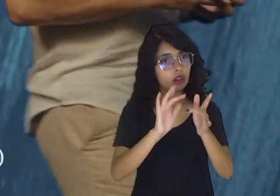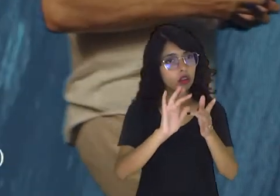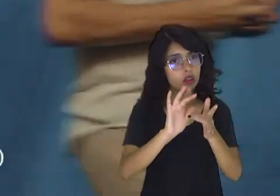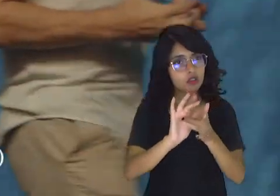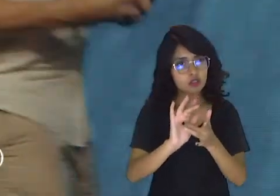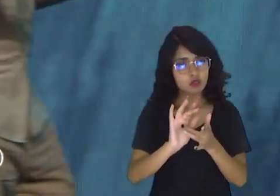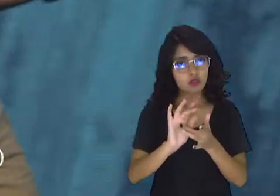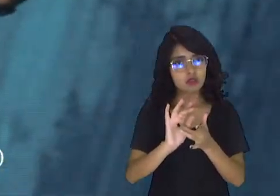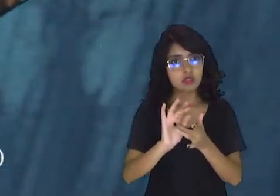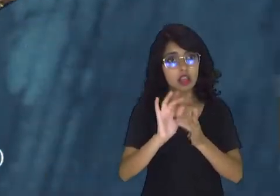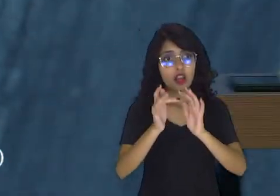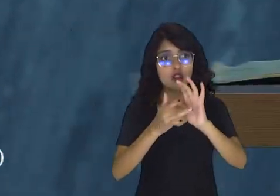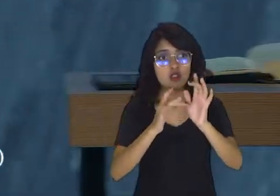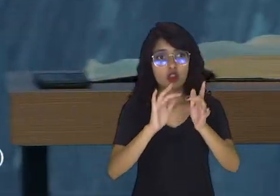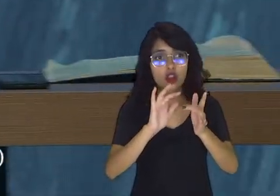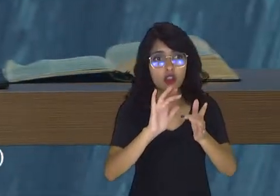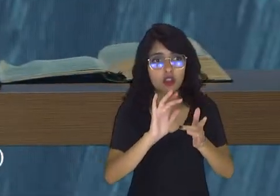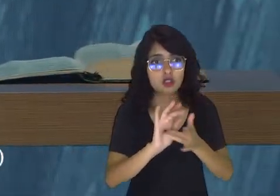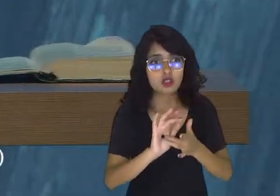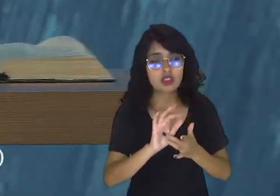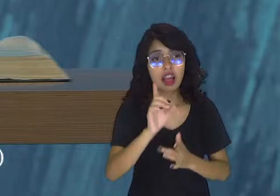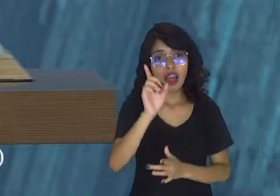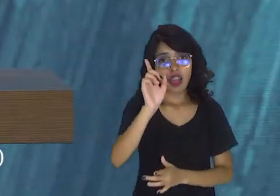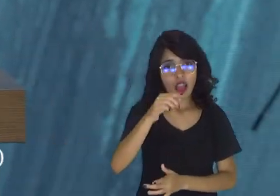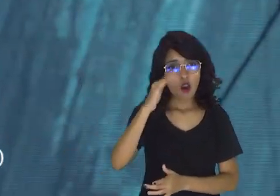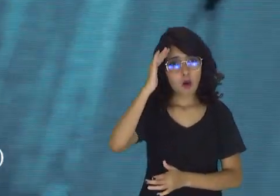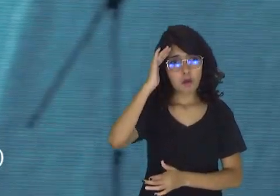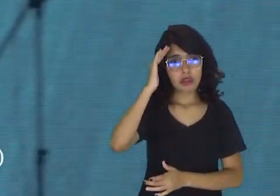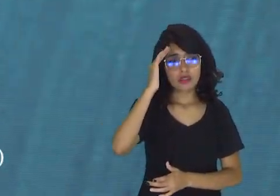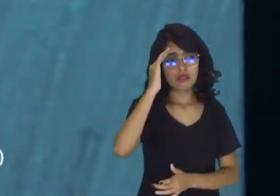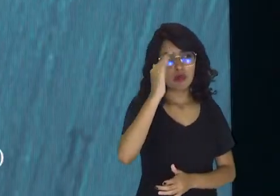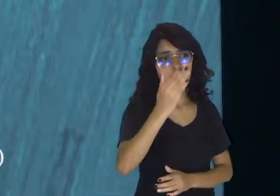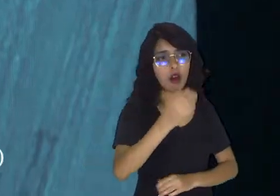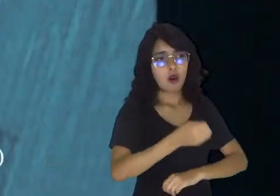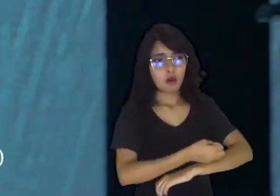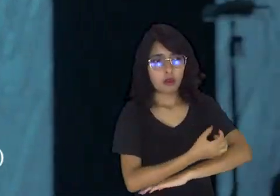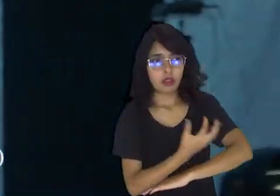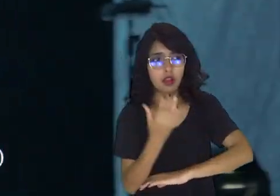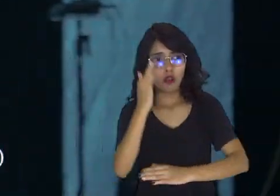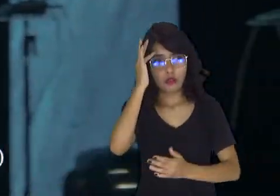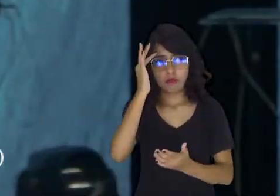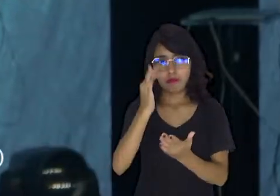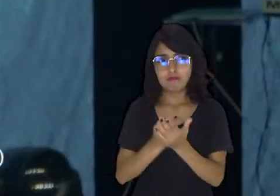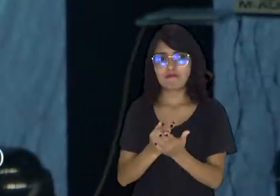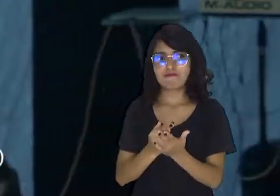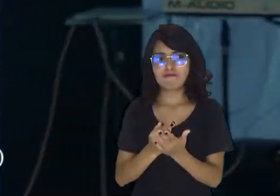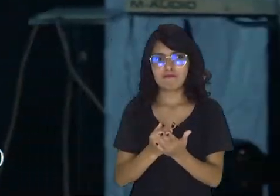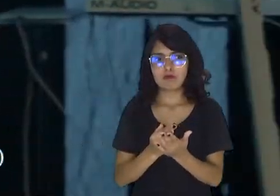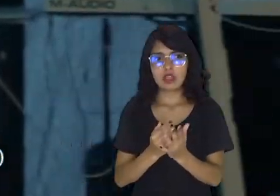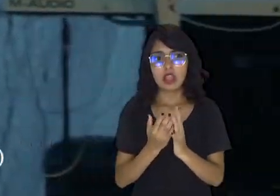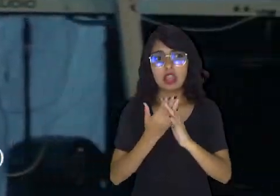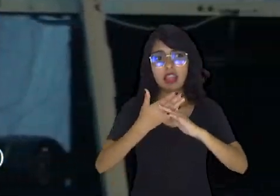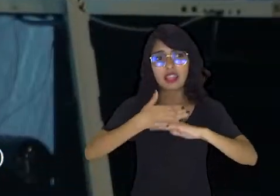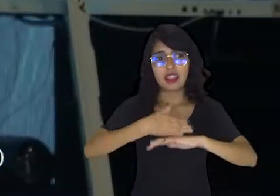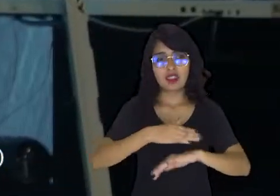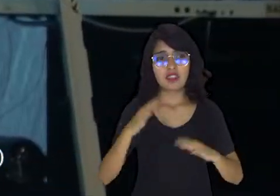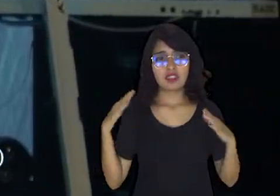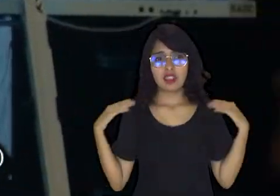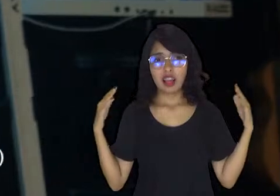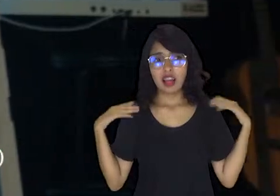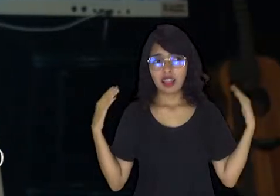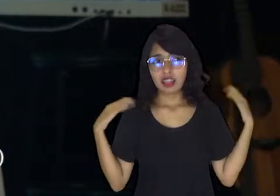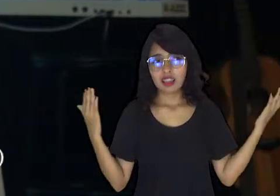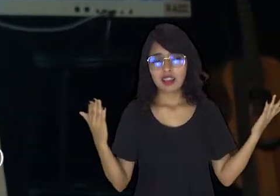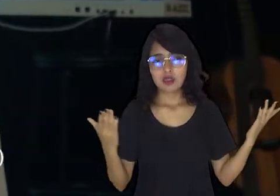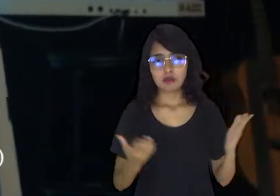Diante dos testemunhos do sacrifício de Cristo, que é superior, diante de não